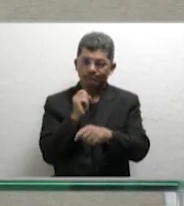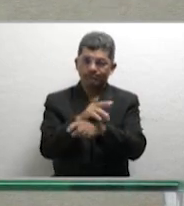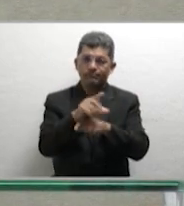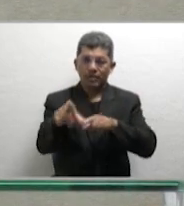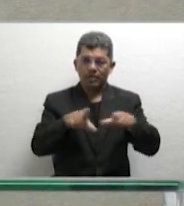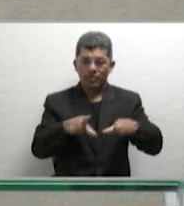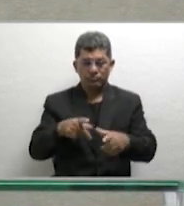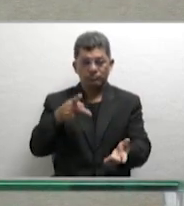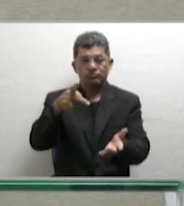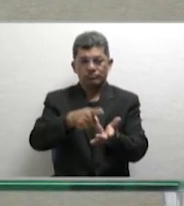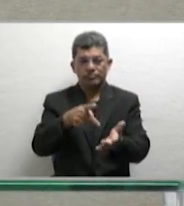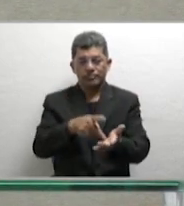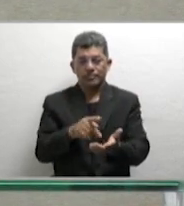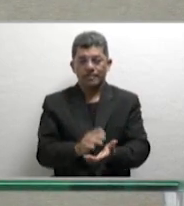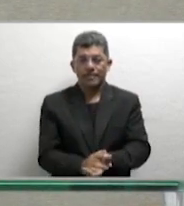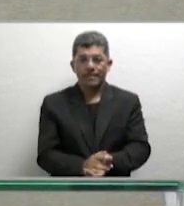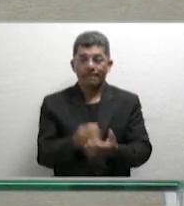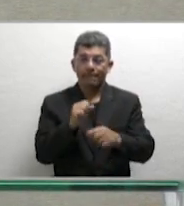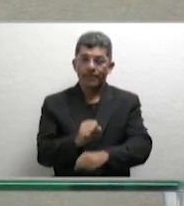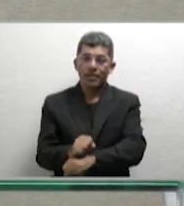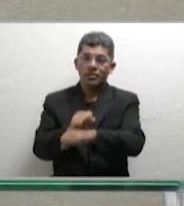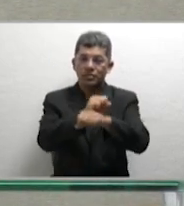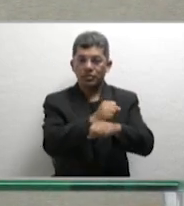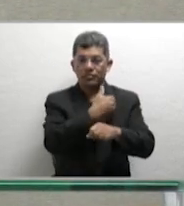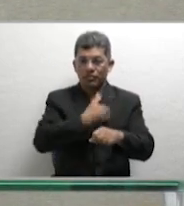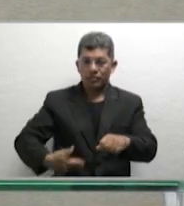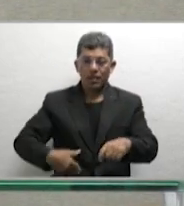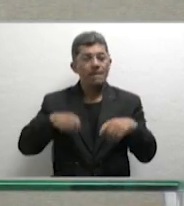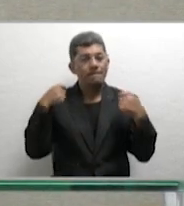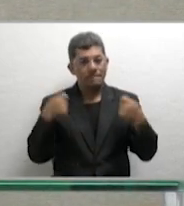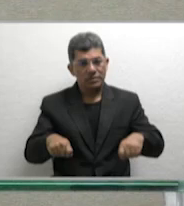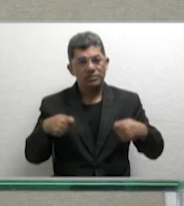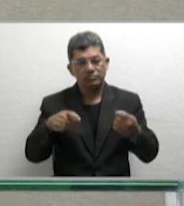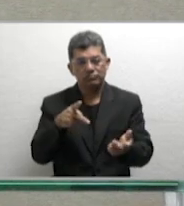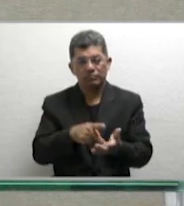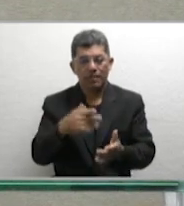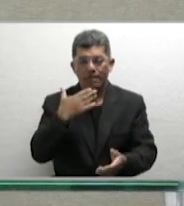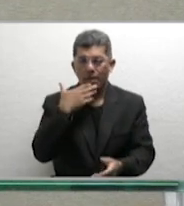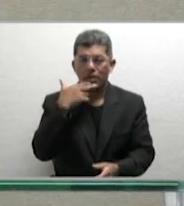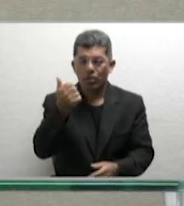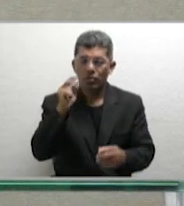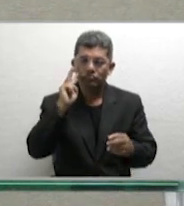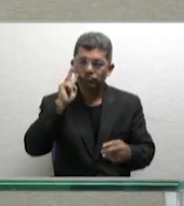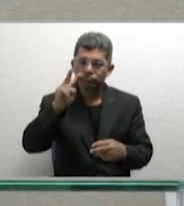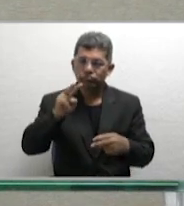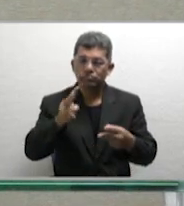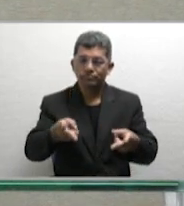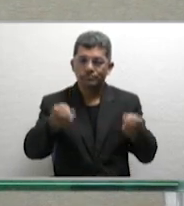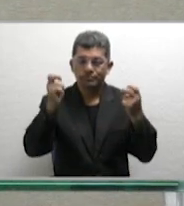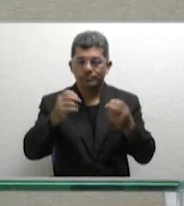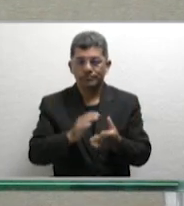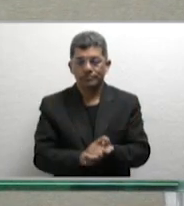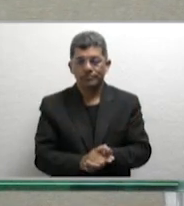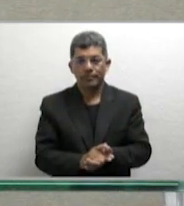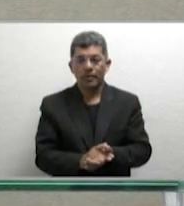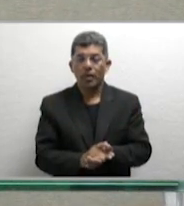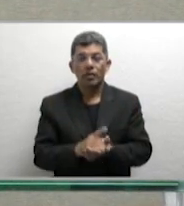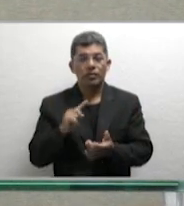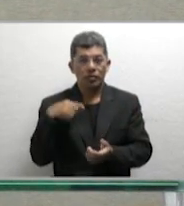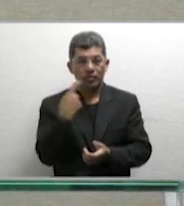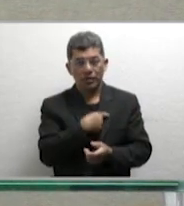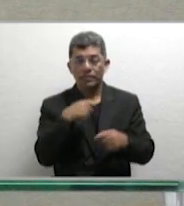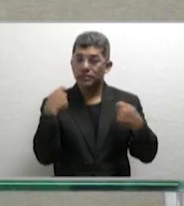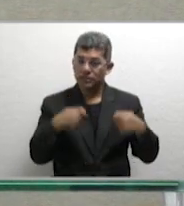E é fato que a segurança pública, ela precisa de um melhor olhar nesse sentido. Nós precisamos,